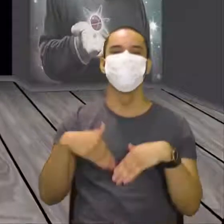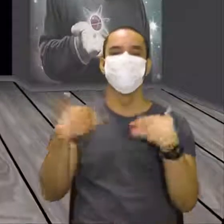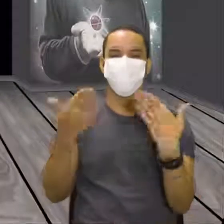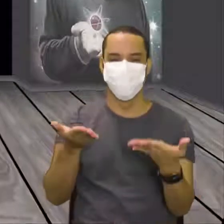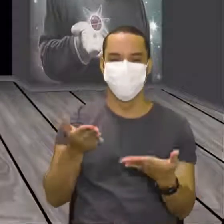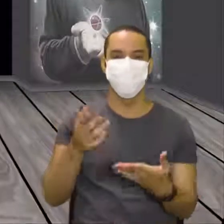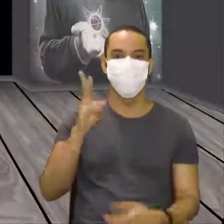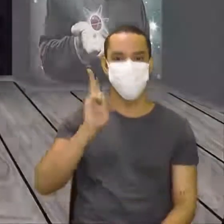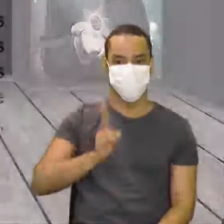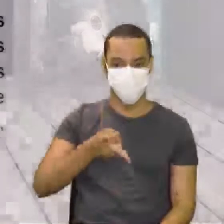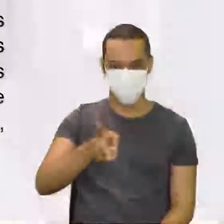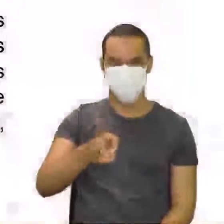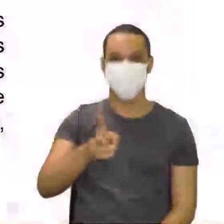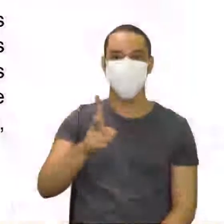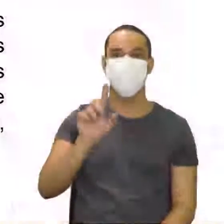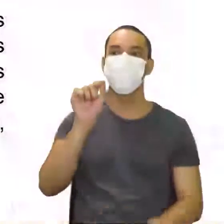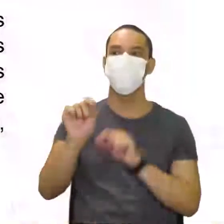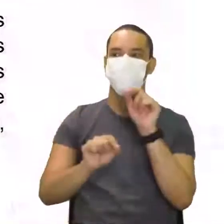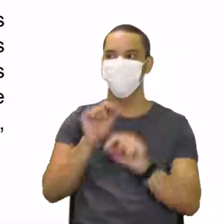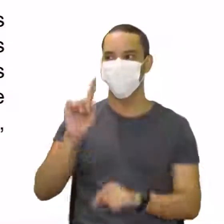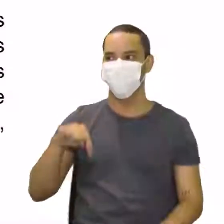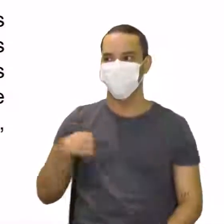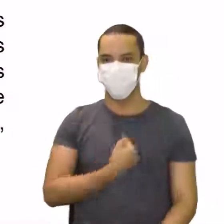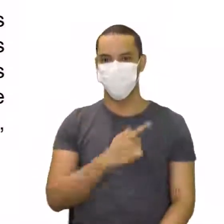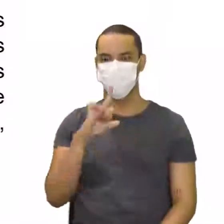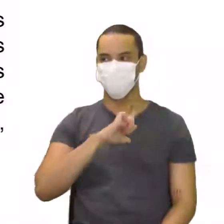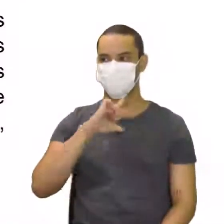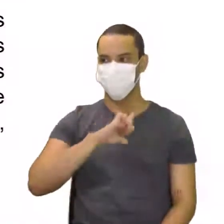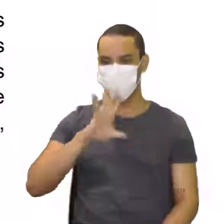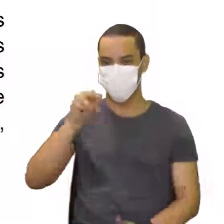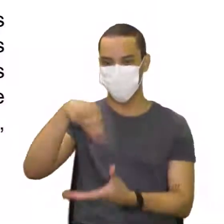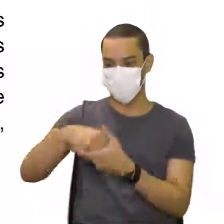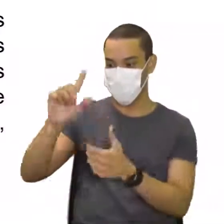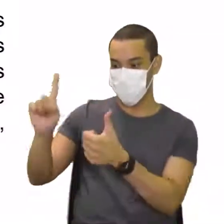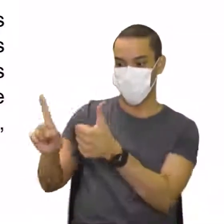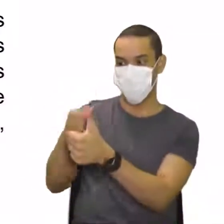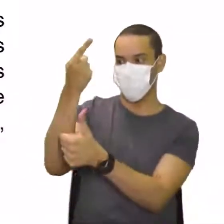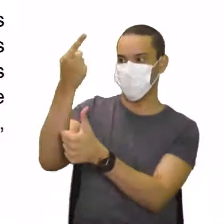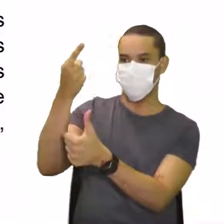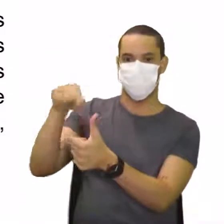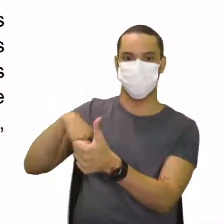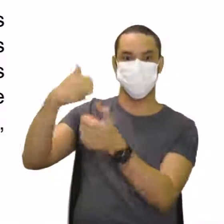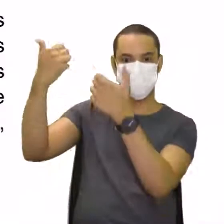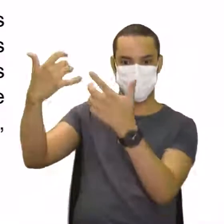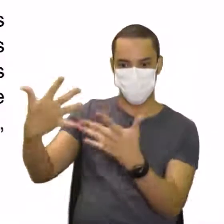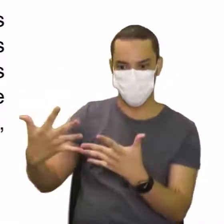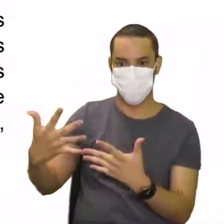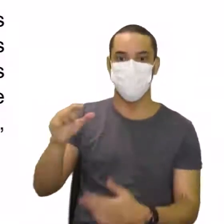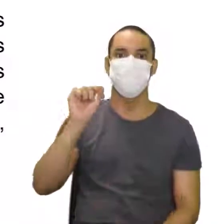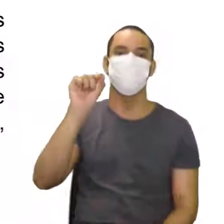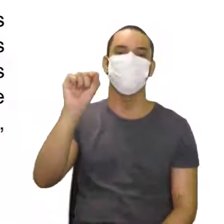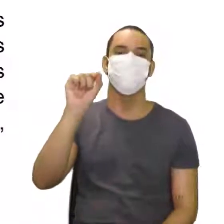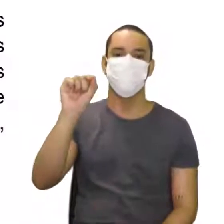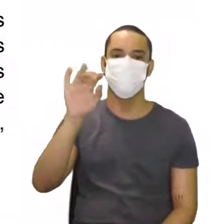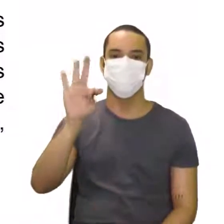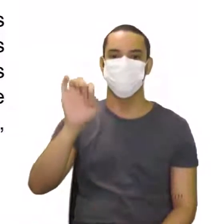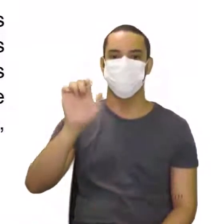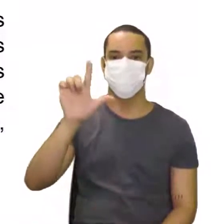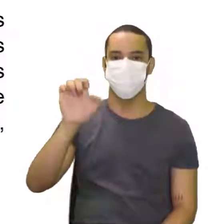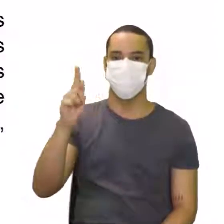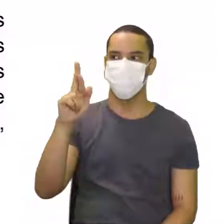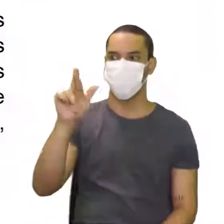pessoal, continuando, o que nós vamos ter? A primeira que nós vamos trabalhar, o telégrafo.